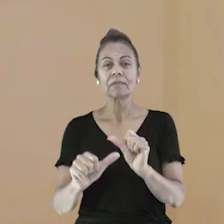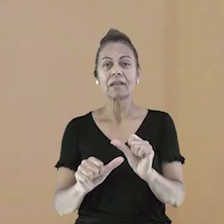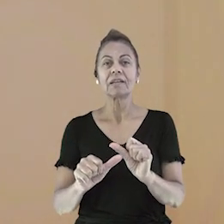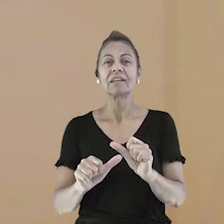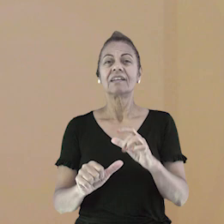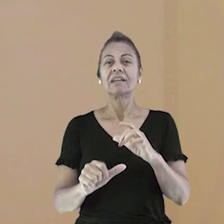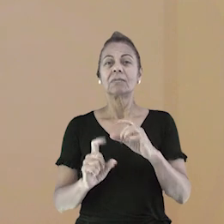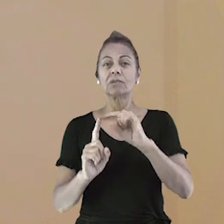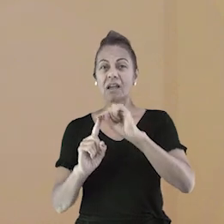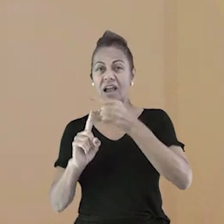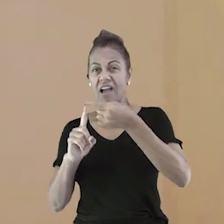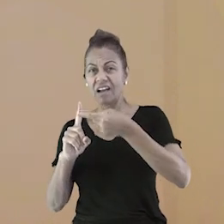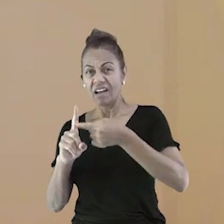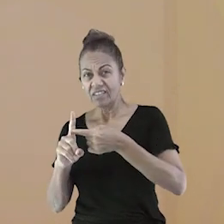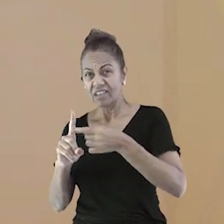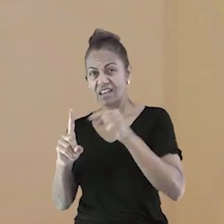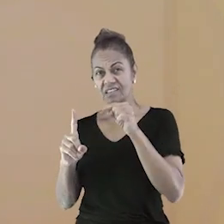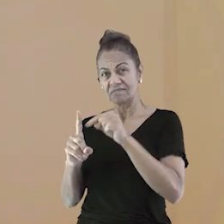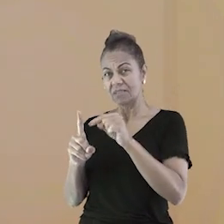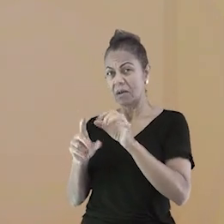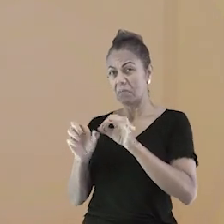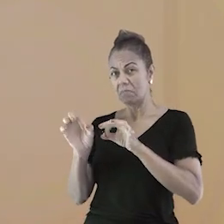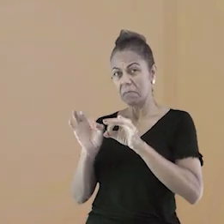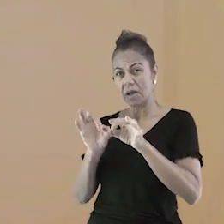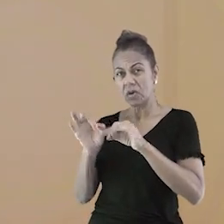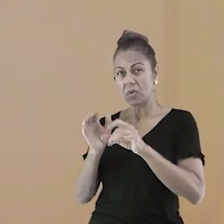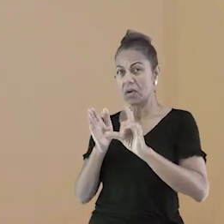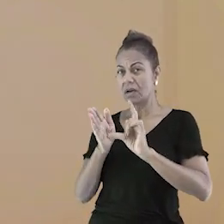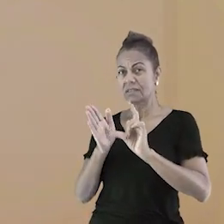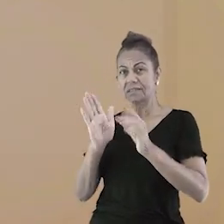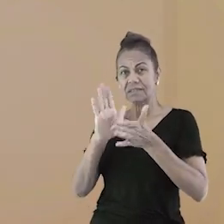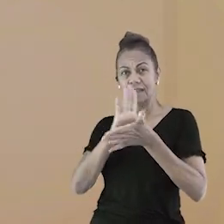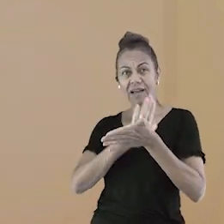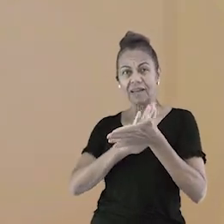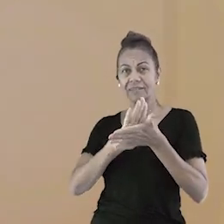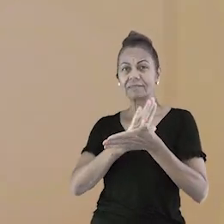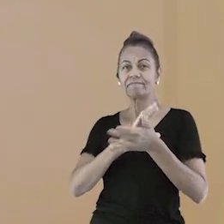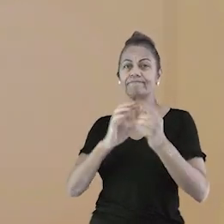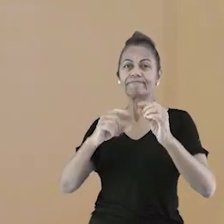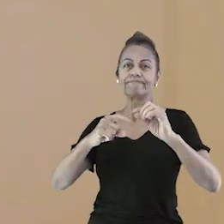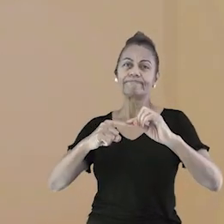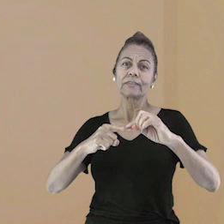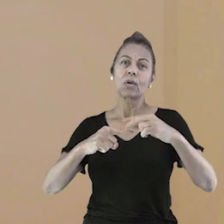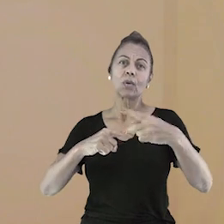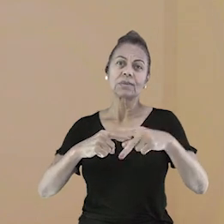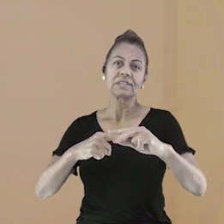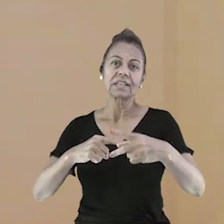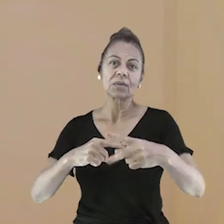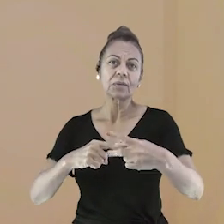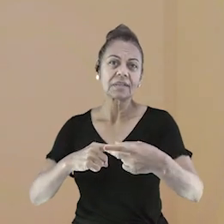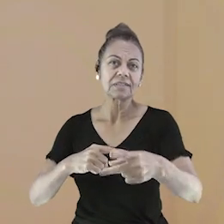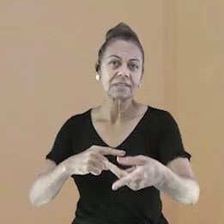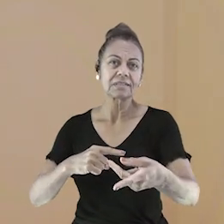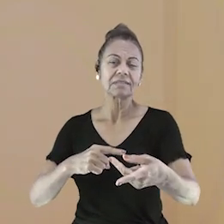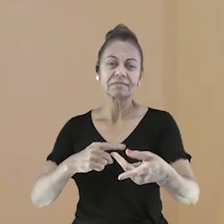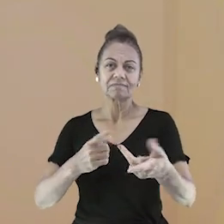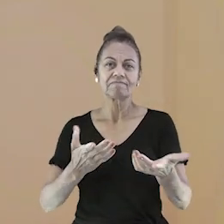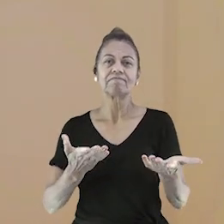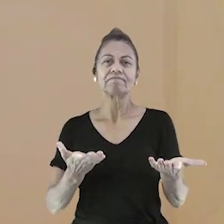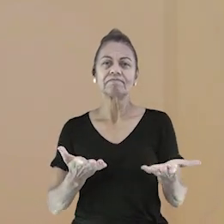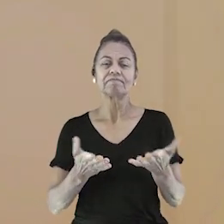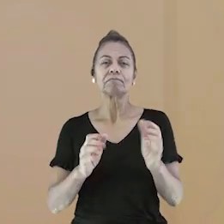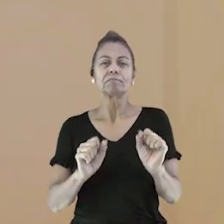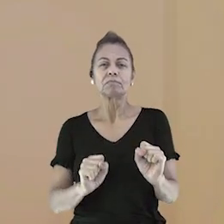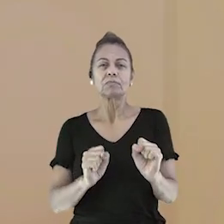tais mudanças que a gente traz alguns riscos e consequências de uma gravidez precoce. E quando a gente fala de riscos, a gente está falando de situações